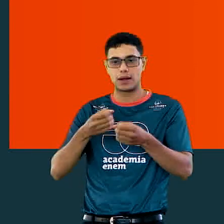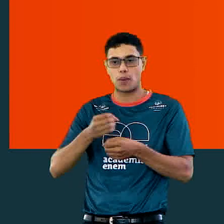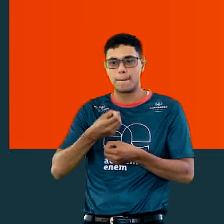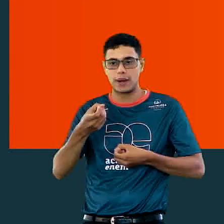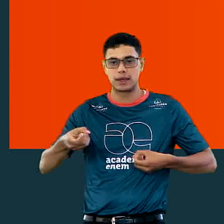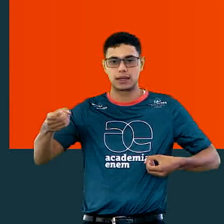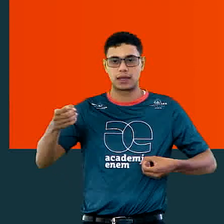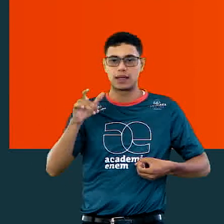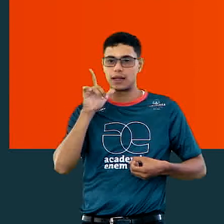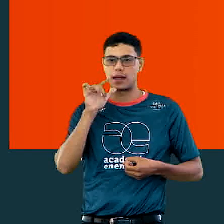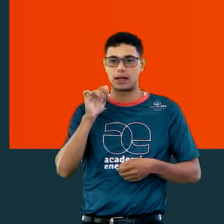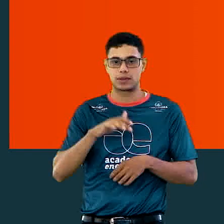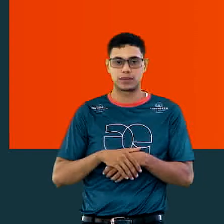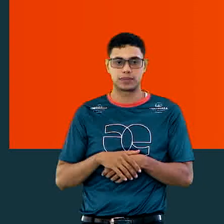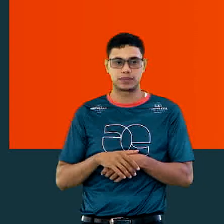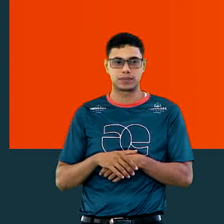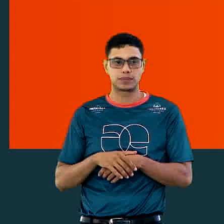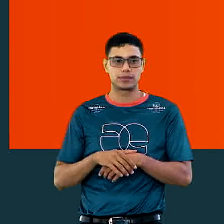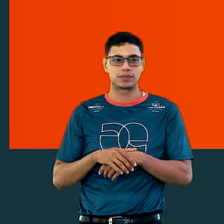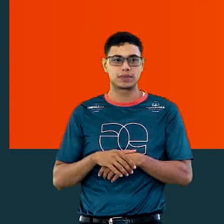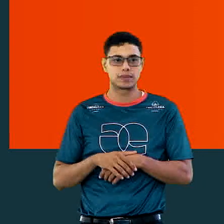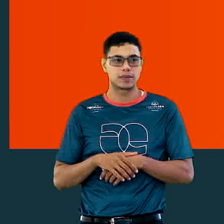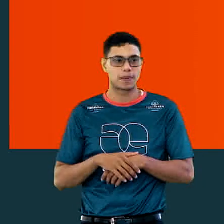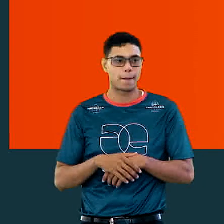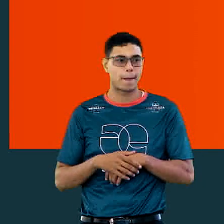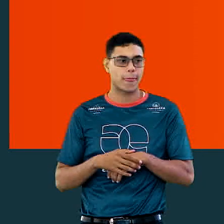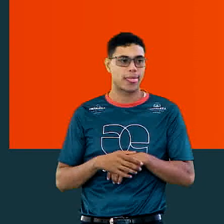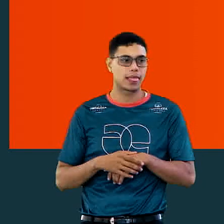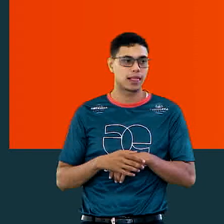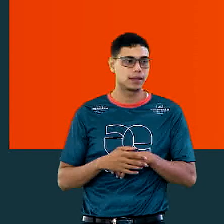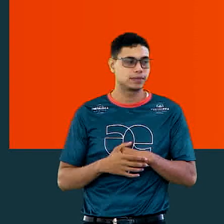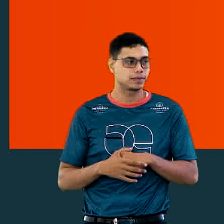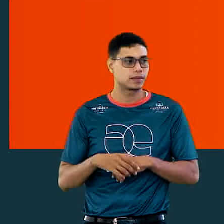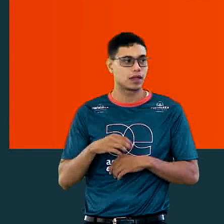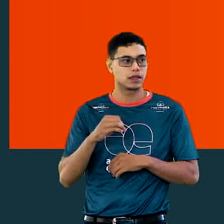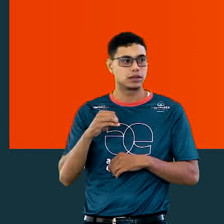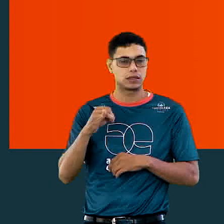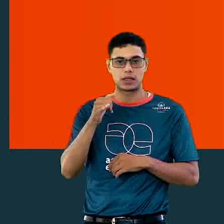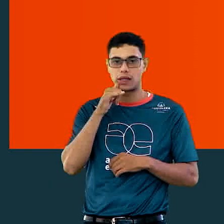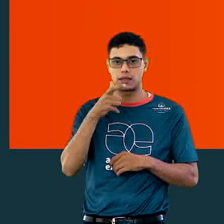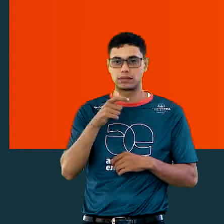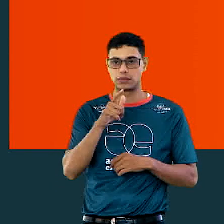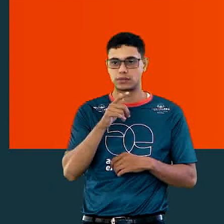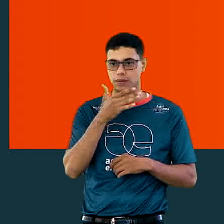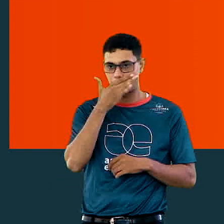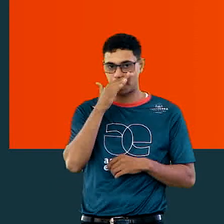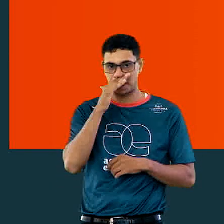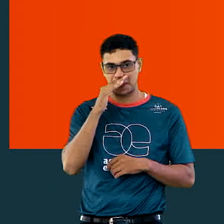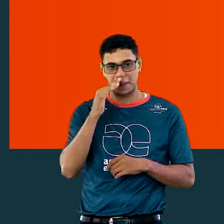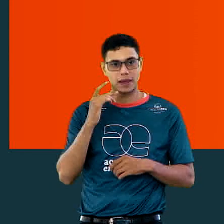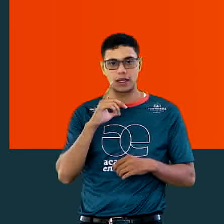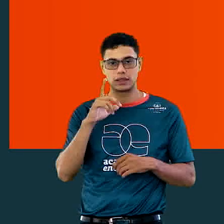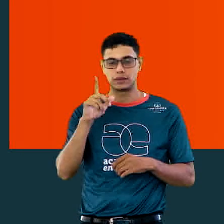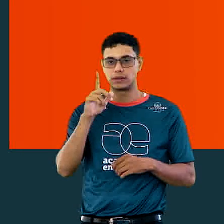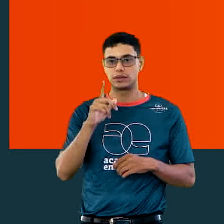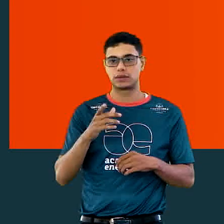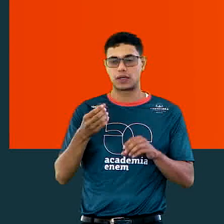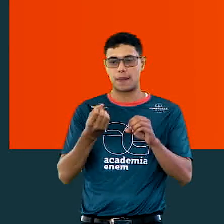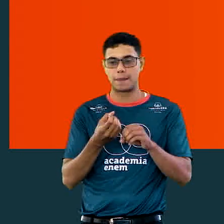mais sua casa, mais sua residência. Uma mangueira. Se eu ligar uma mangueira na